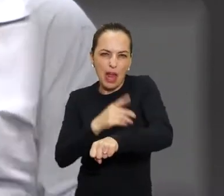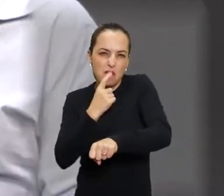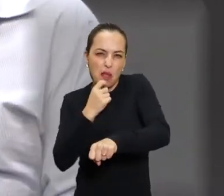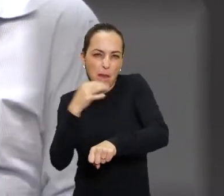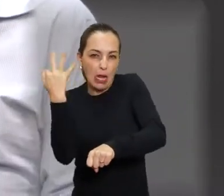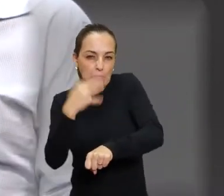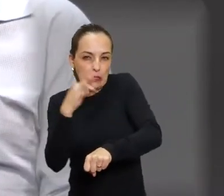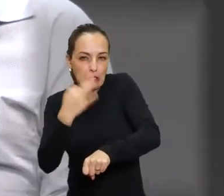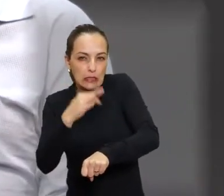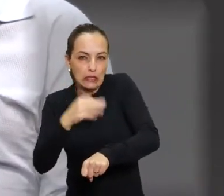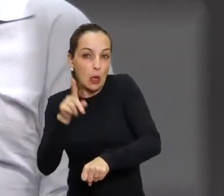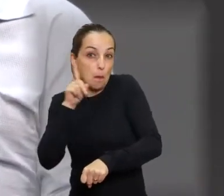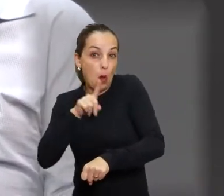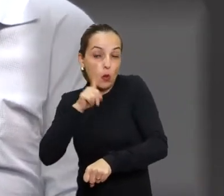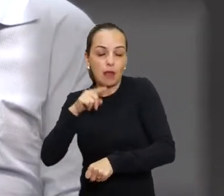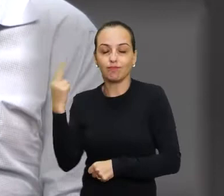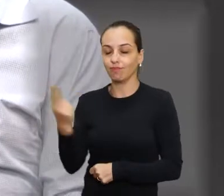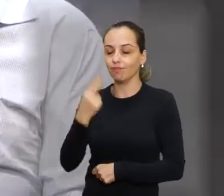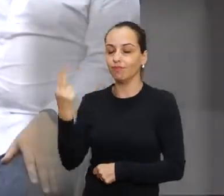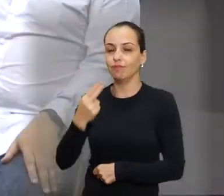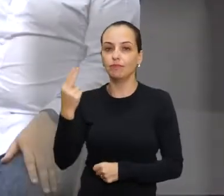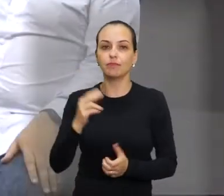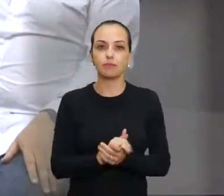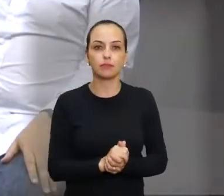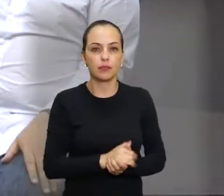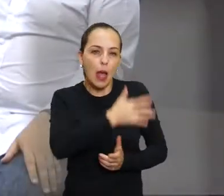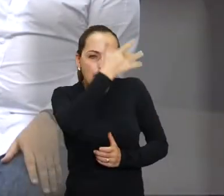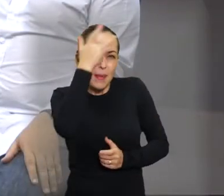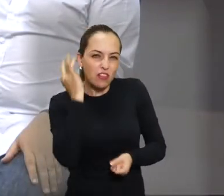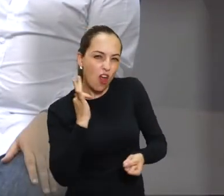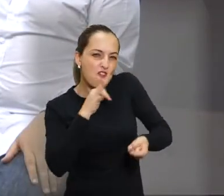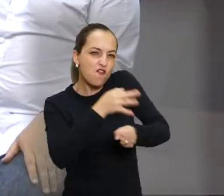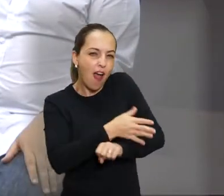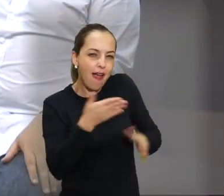bronzeado, depois estão branco de novo. E para quem está saindo